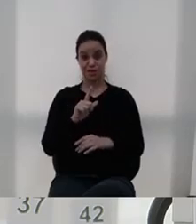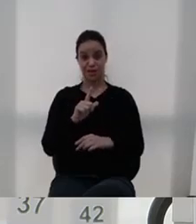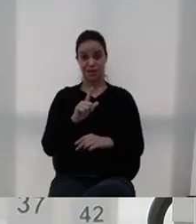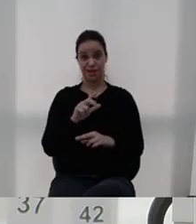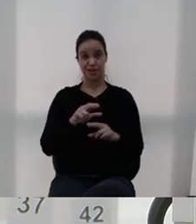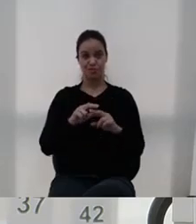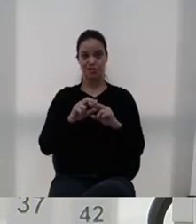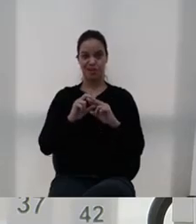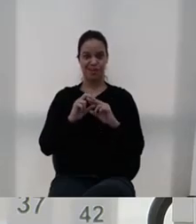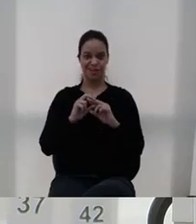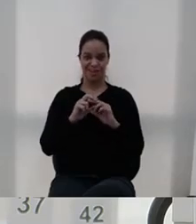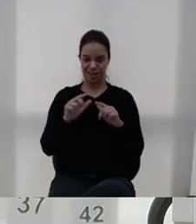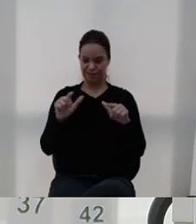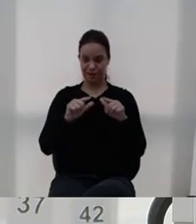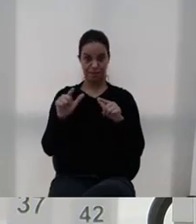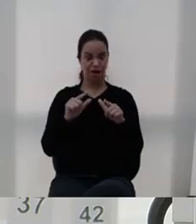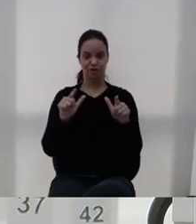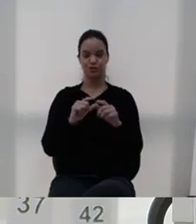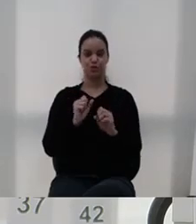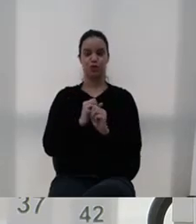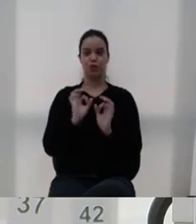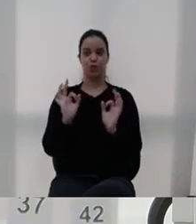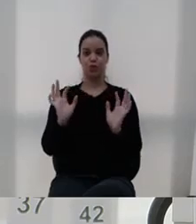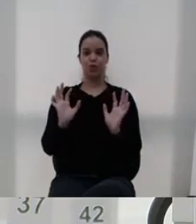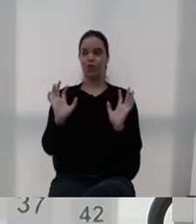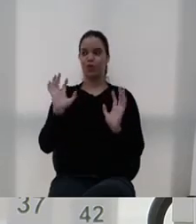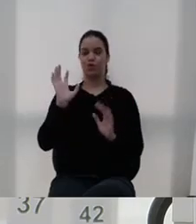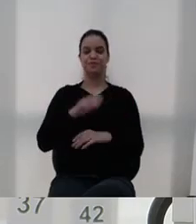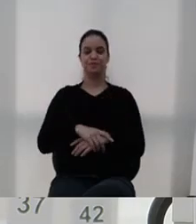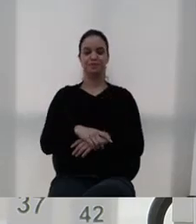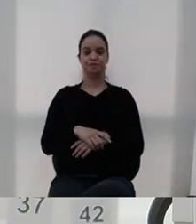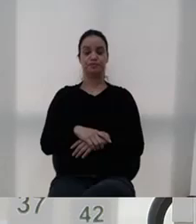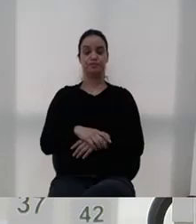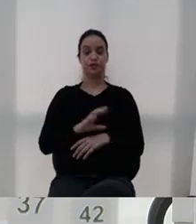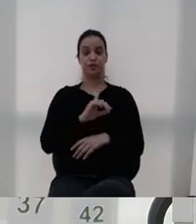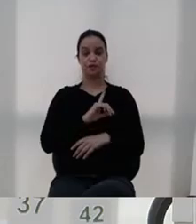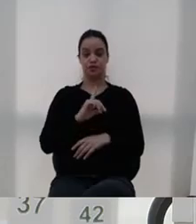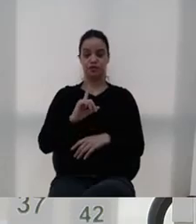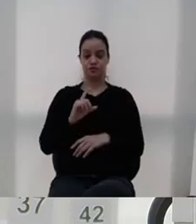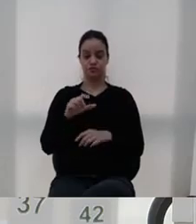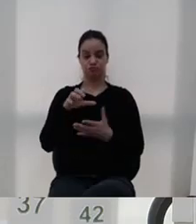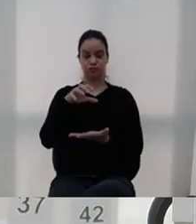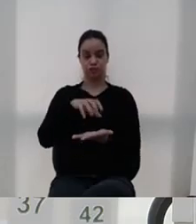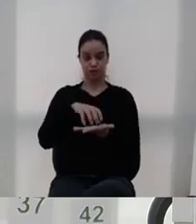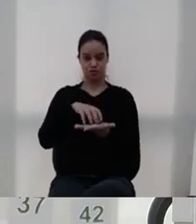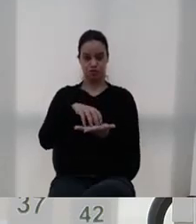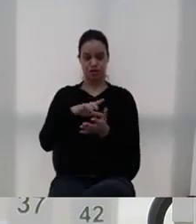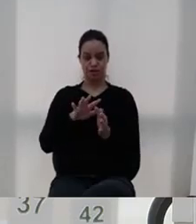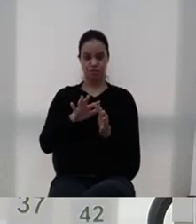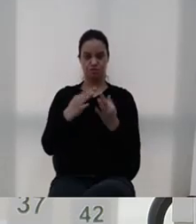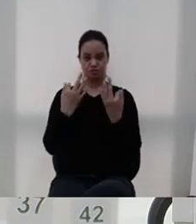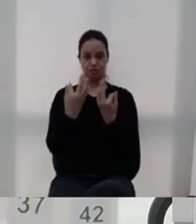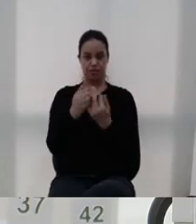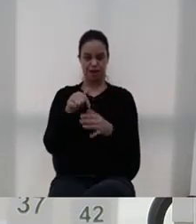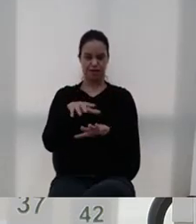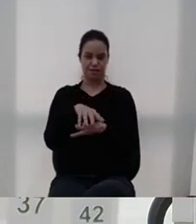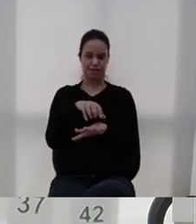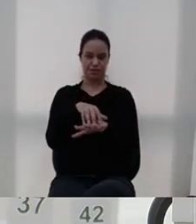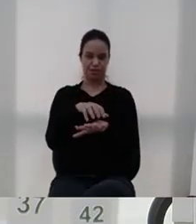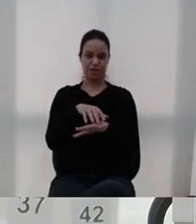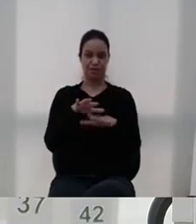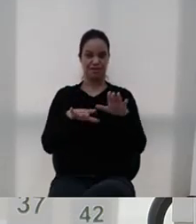do enorme volume de atendimentos. Os defensores da unidade família, da unidade Santo Amaro como um todo, vêm demonstrando